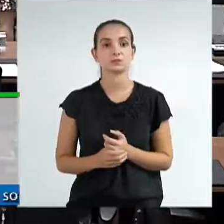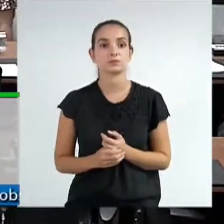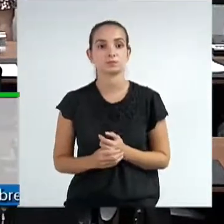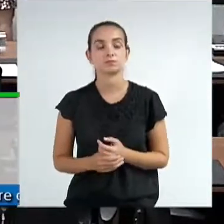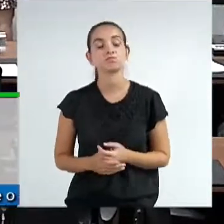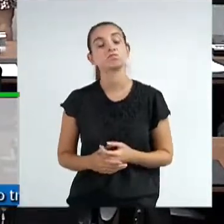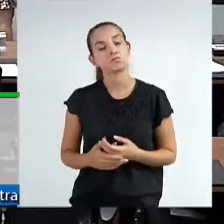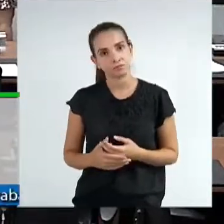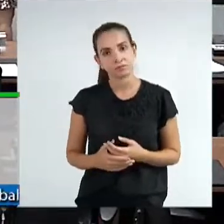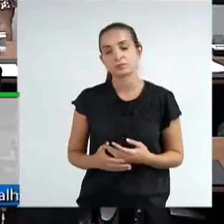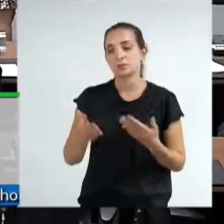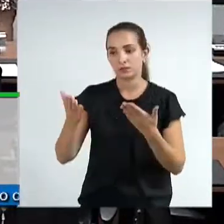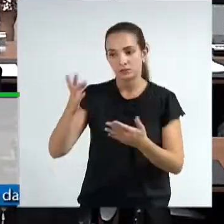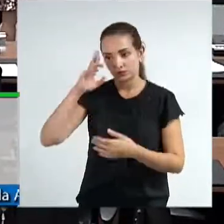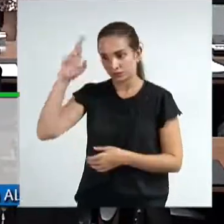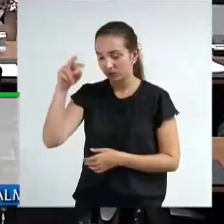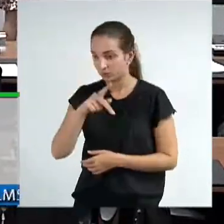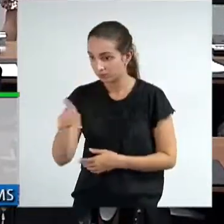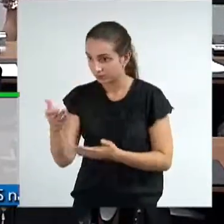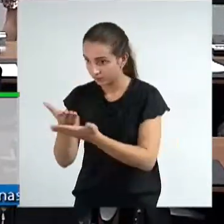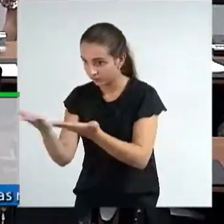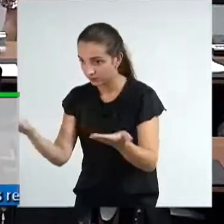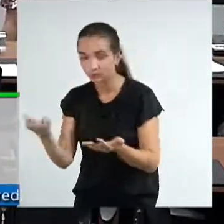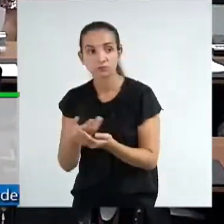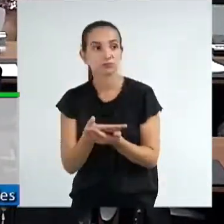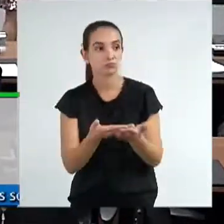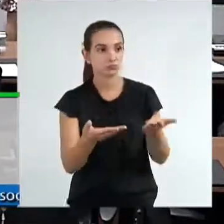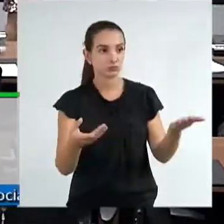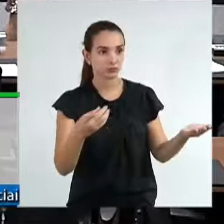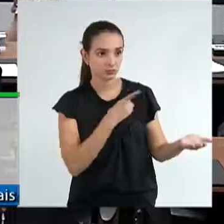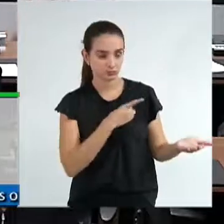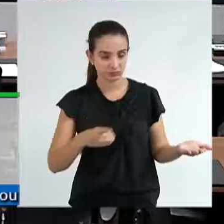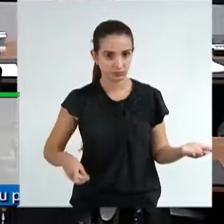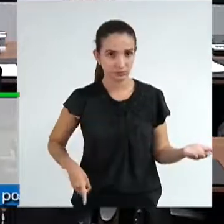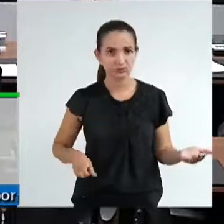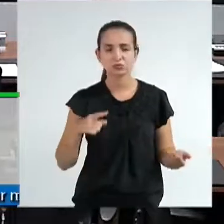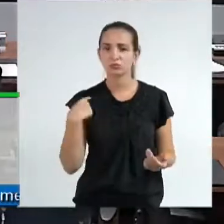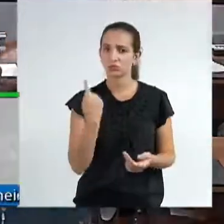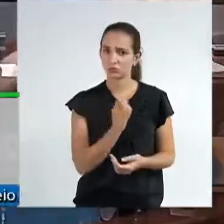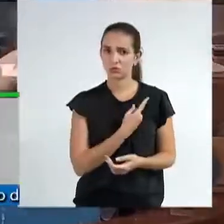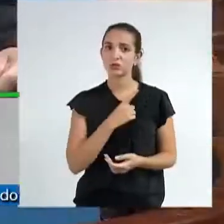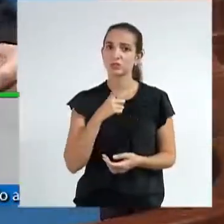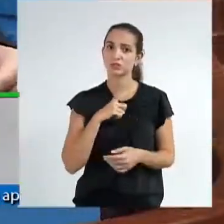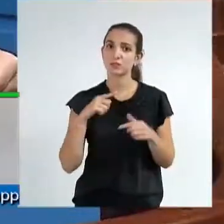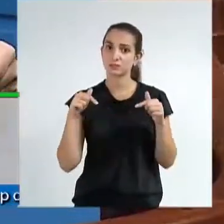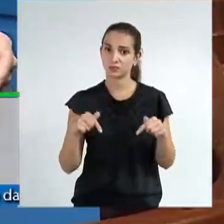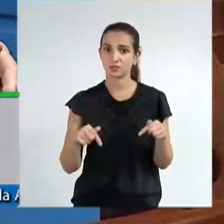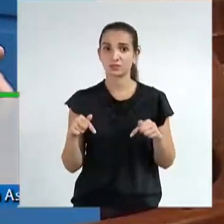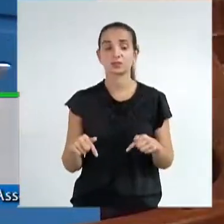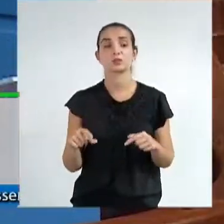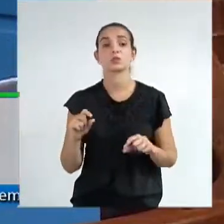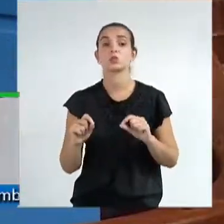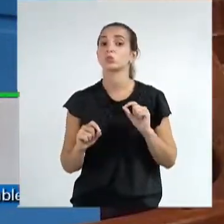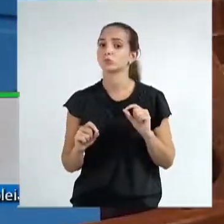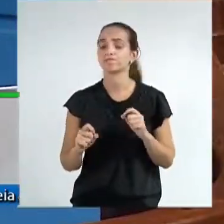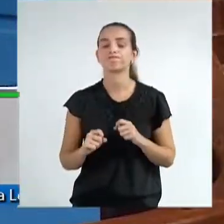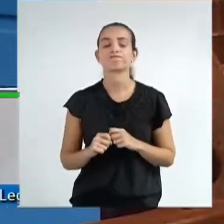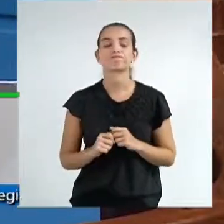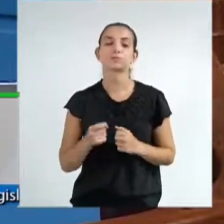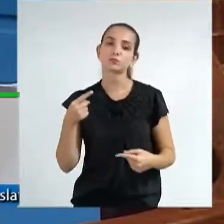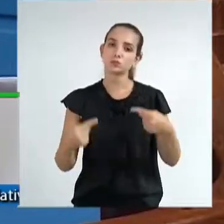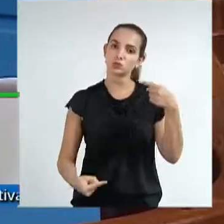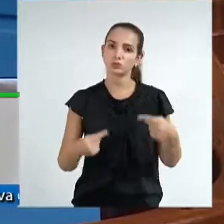Senhor presidente, senhores deputados, nós temos aqui em discussão